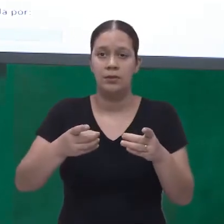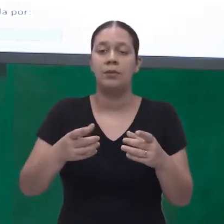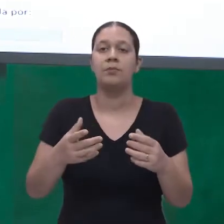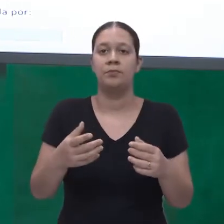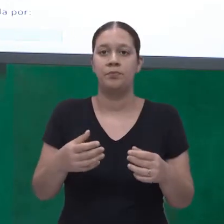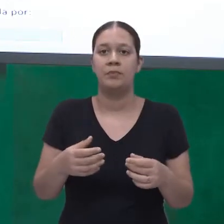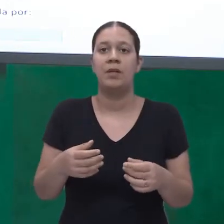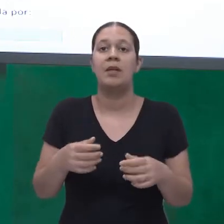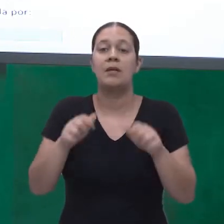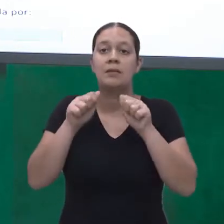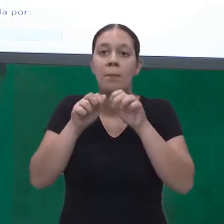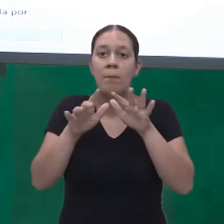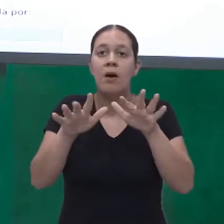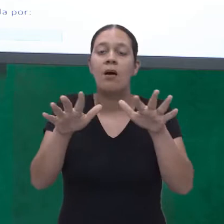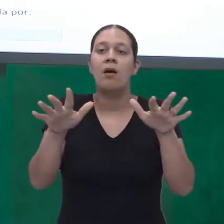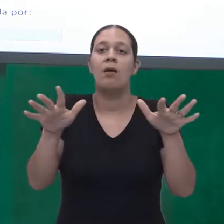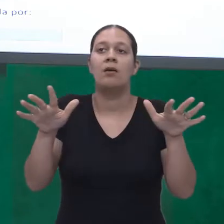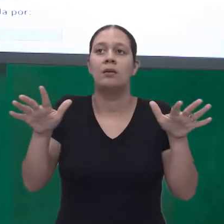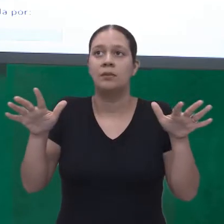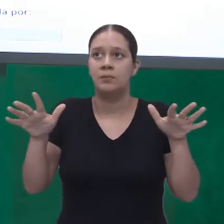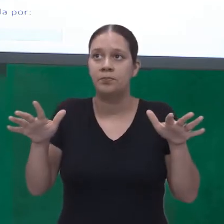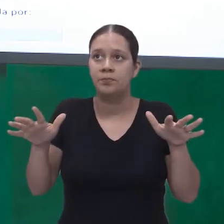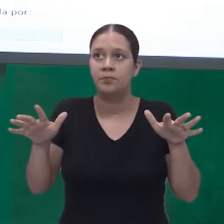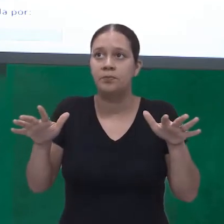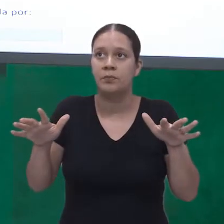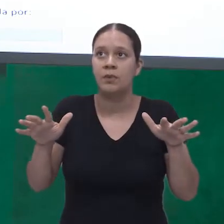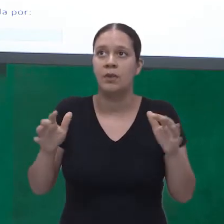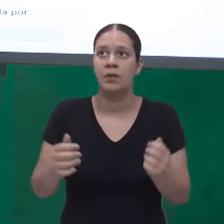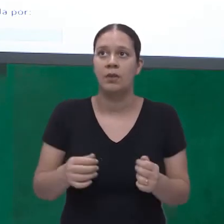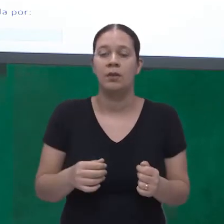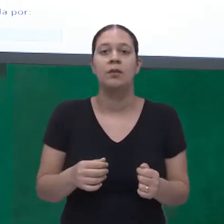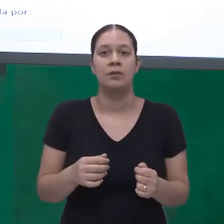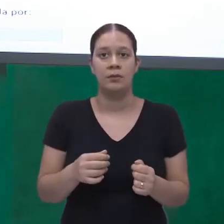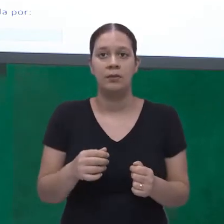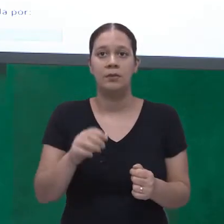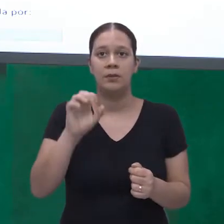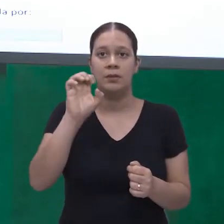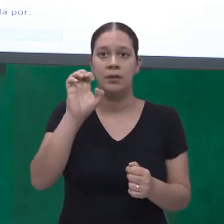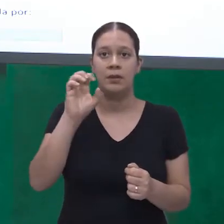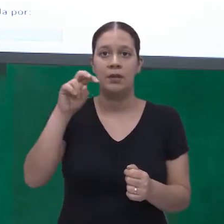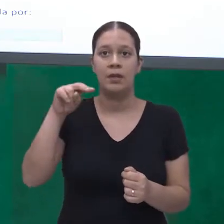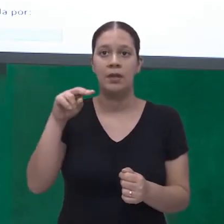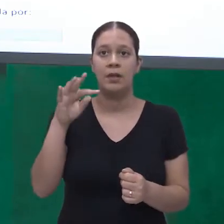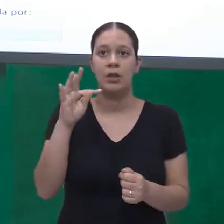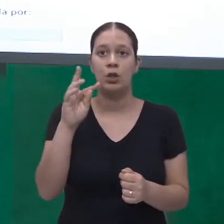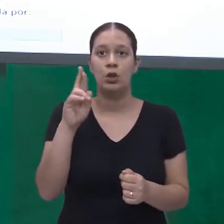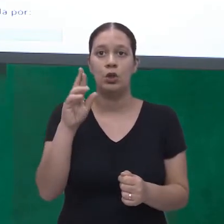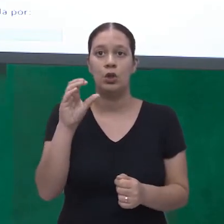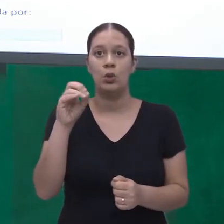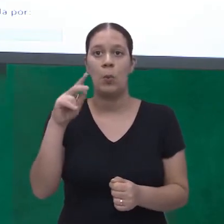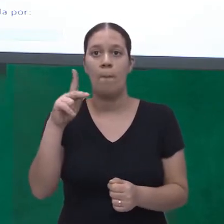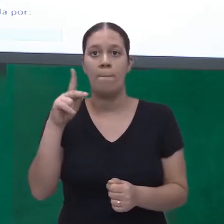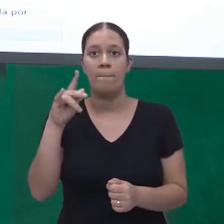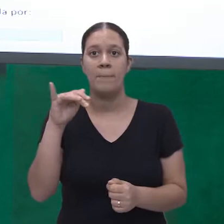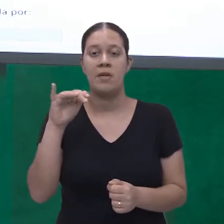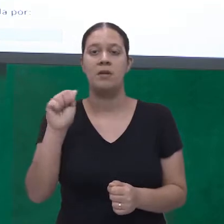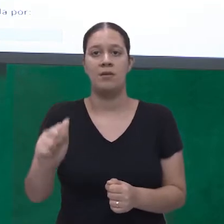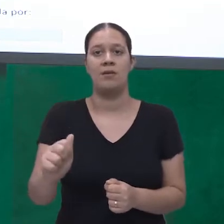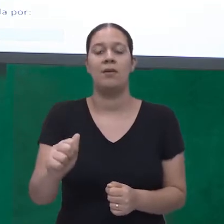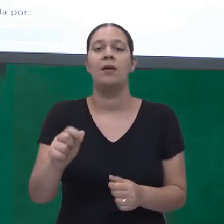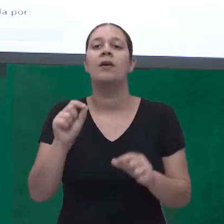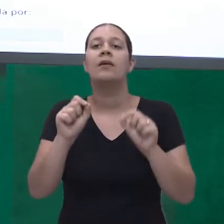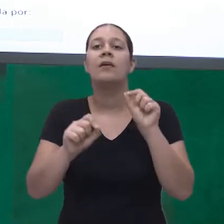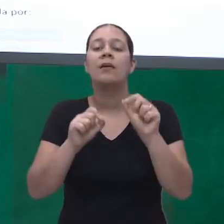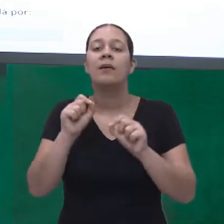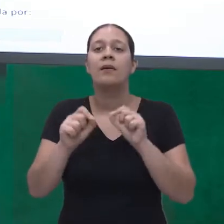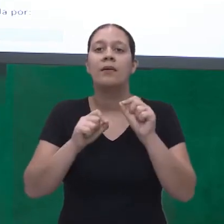entropia espalha. Espalhar é bagunçar. Por outro lado, quem organiza? A